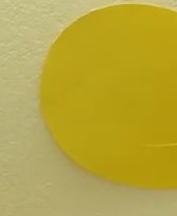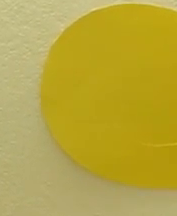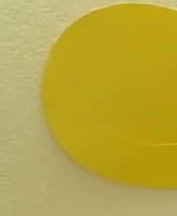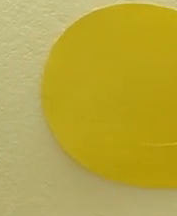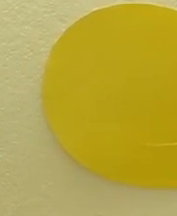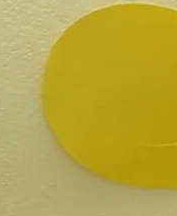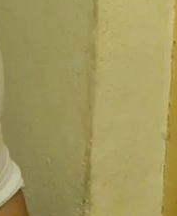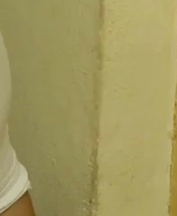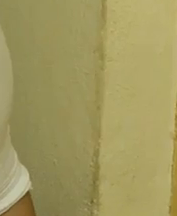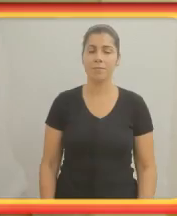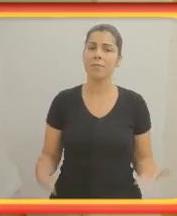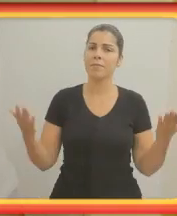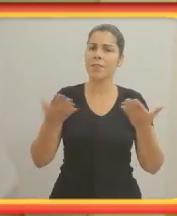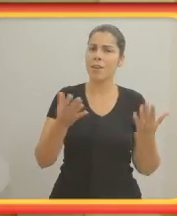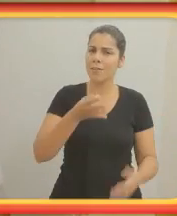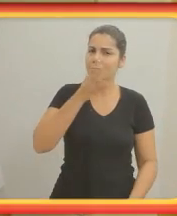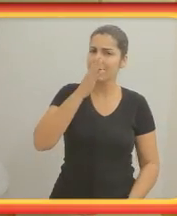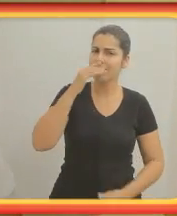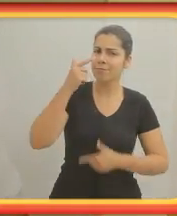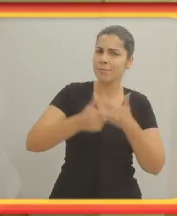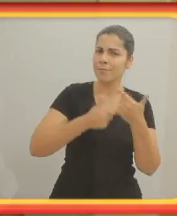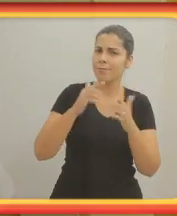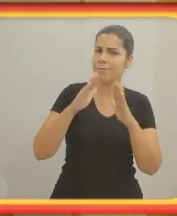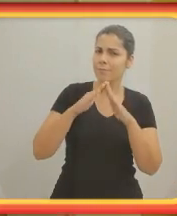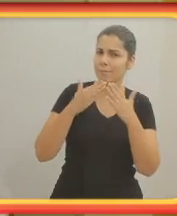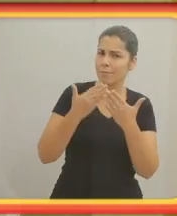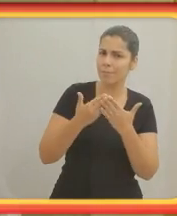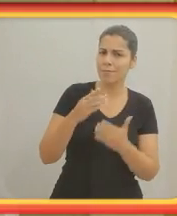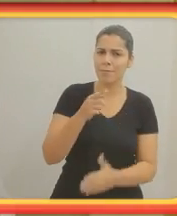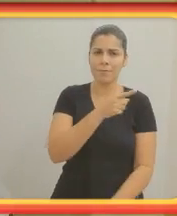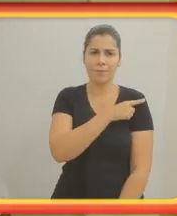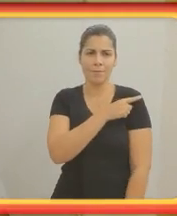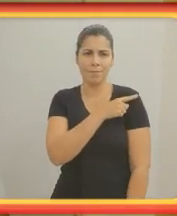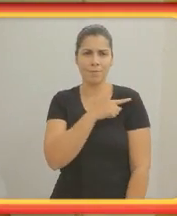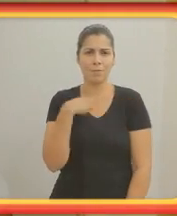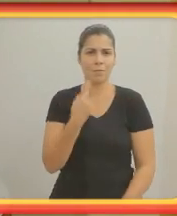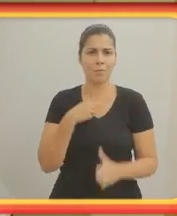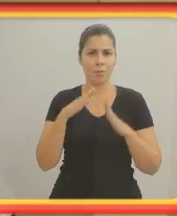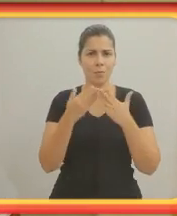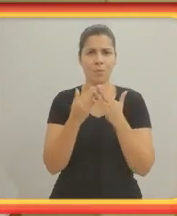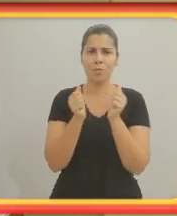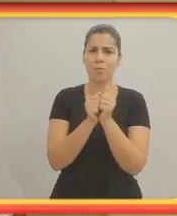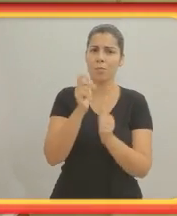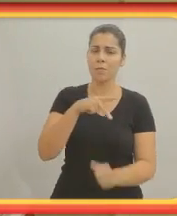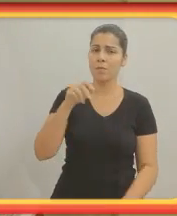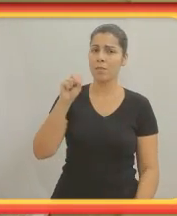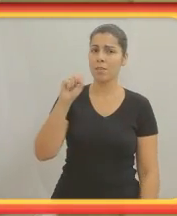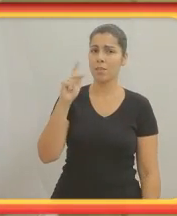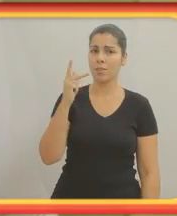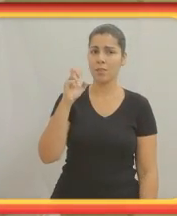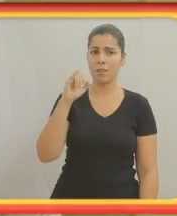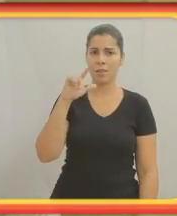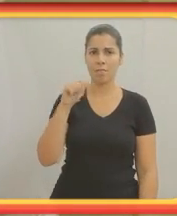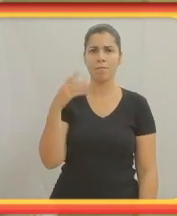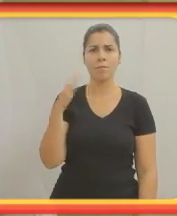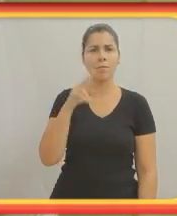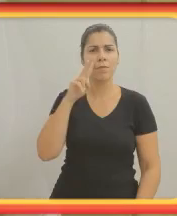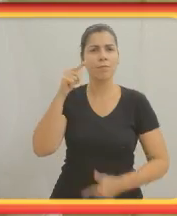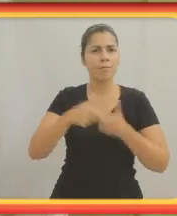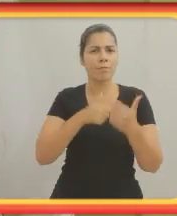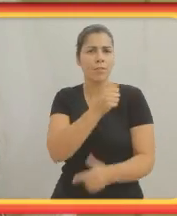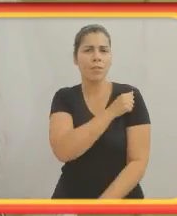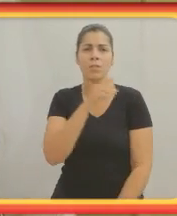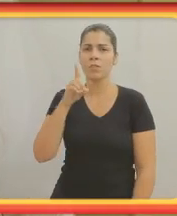coloridos. Laude fala a seguir. Agora vamos observar a atividade na aula de primeira série da nossa escola, com a professora